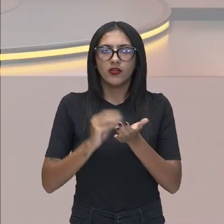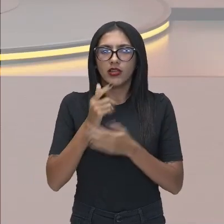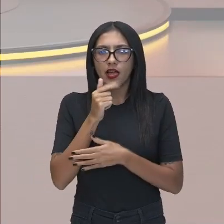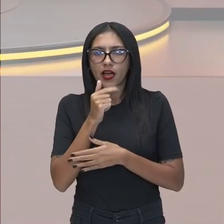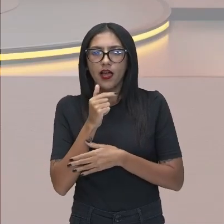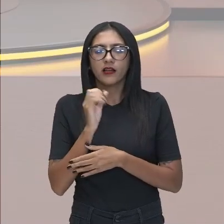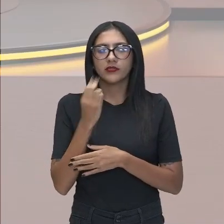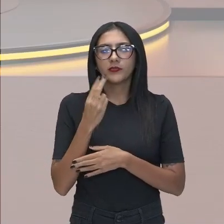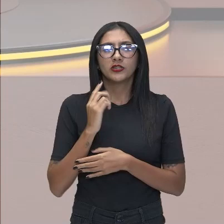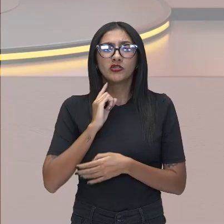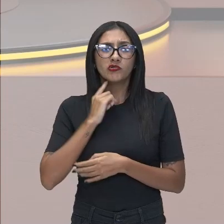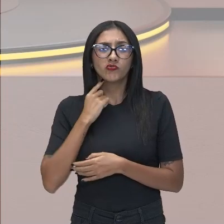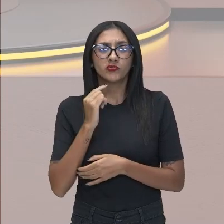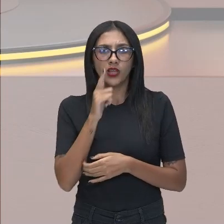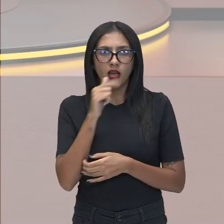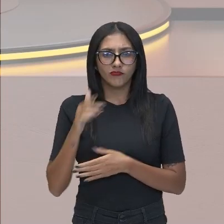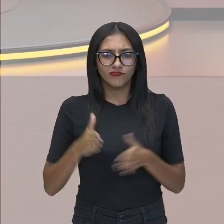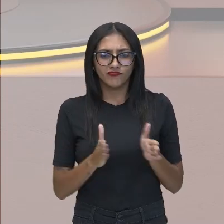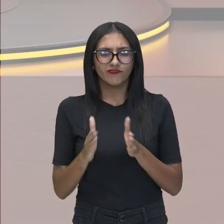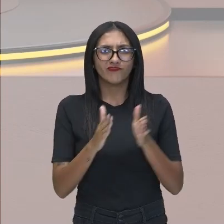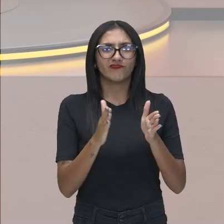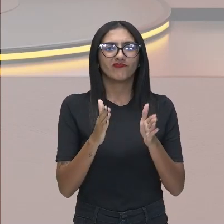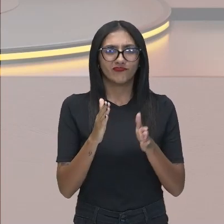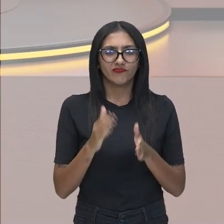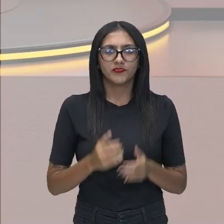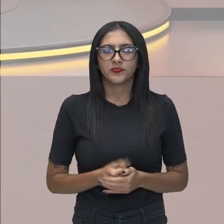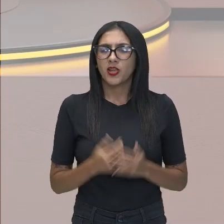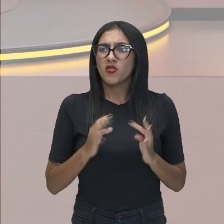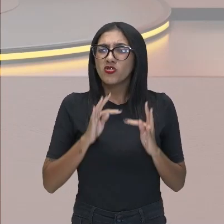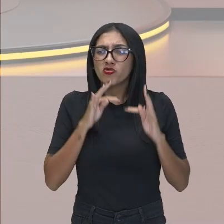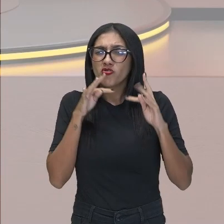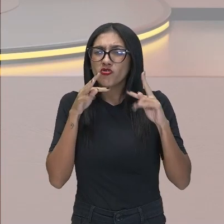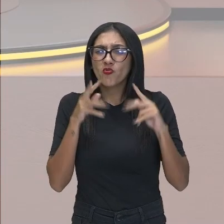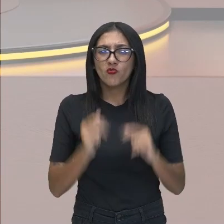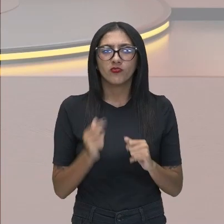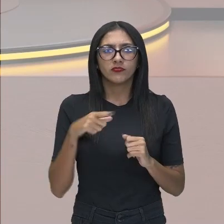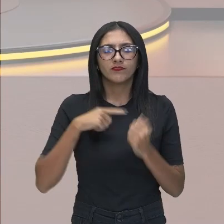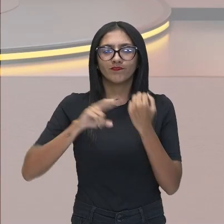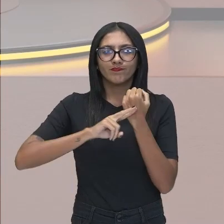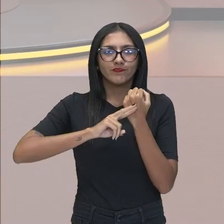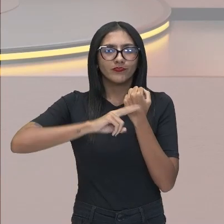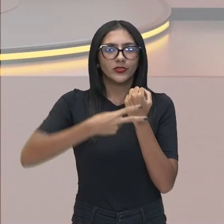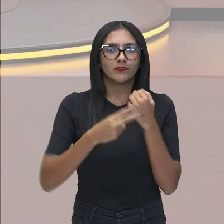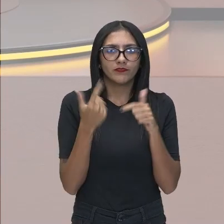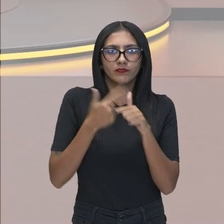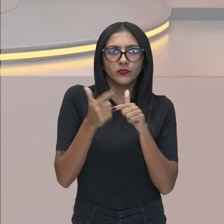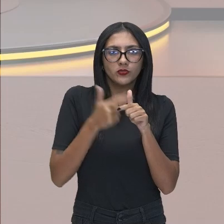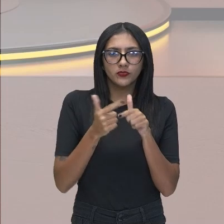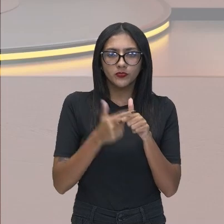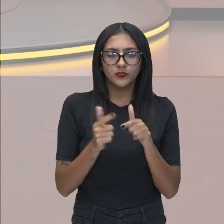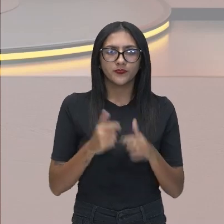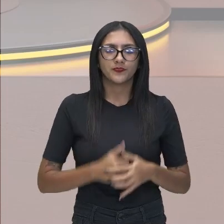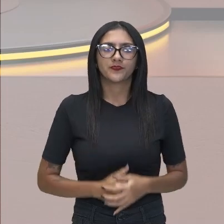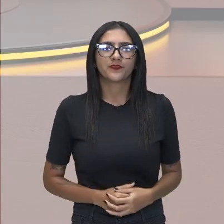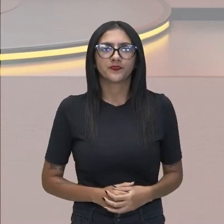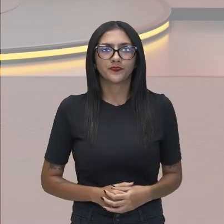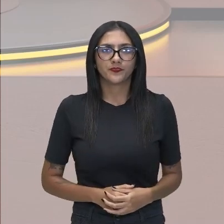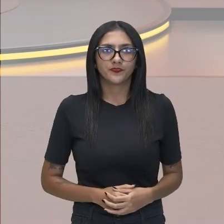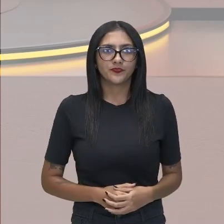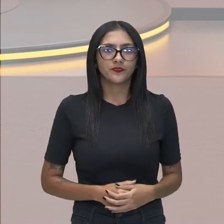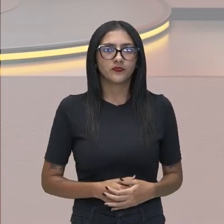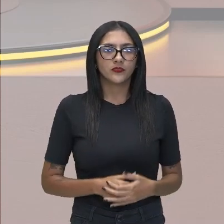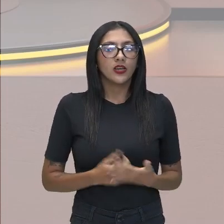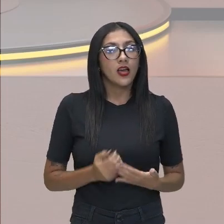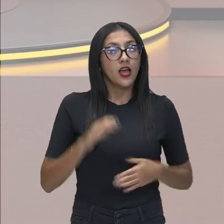dos igarapés, né? Tudo isso são consequências do processo de urbanização, que muitas vezes